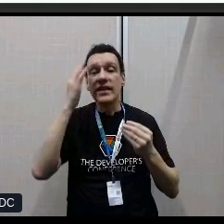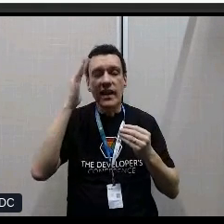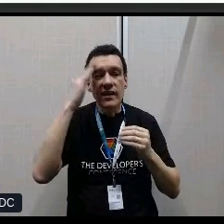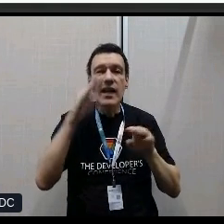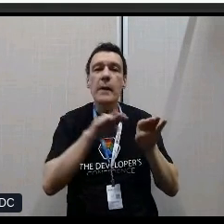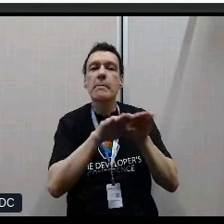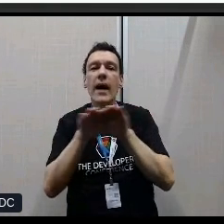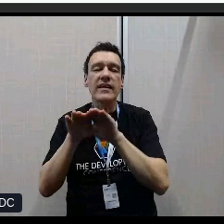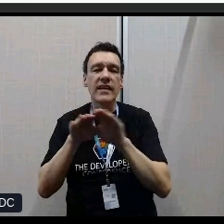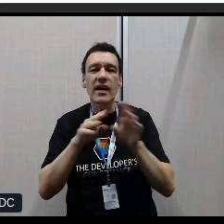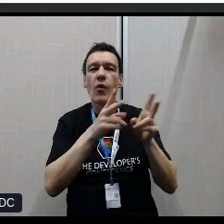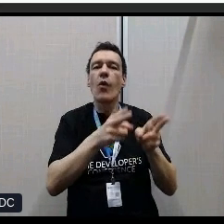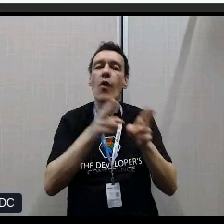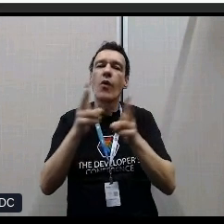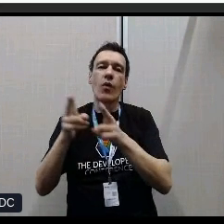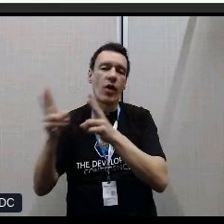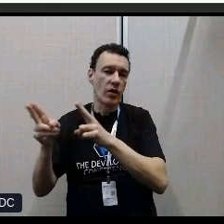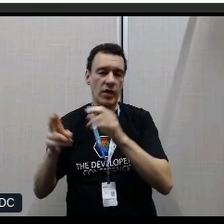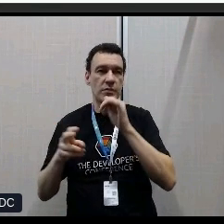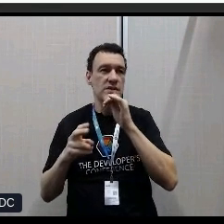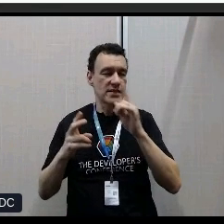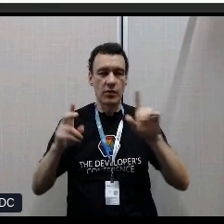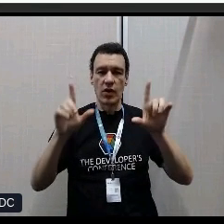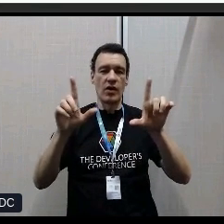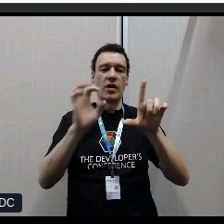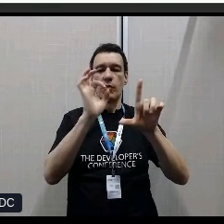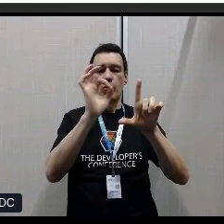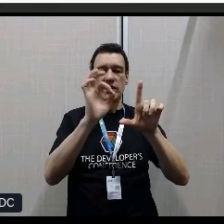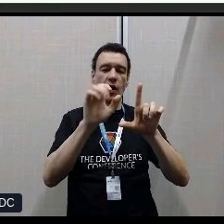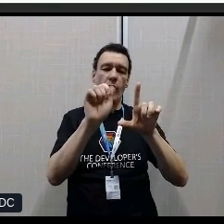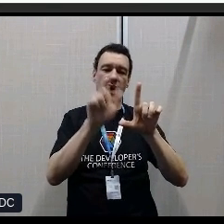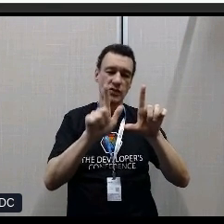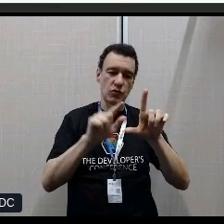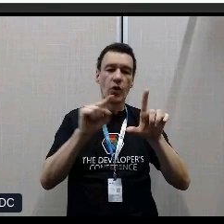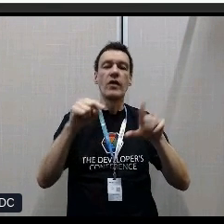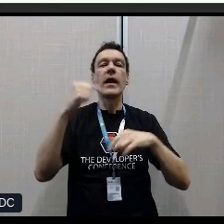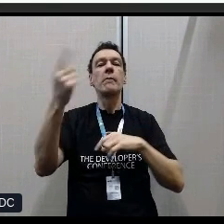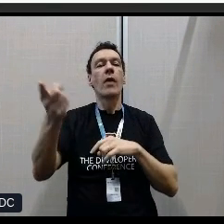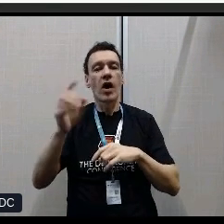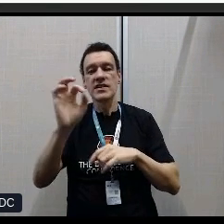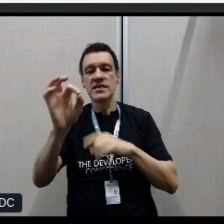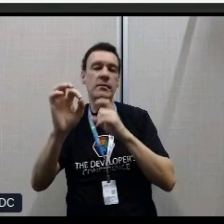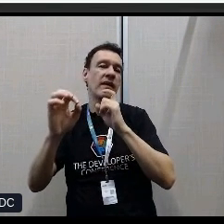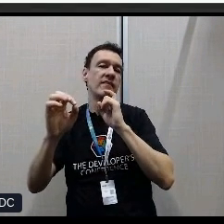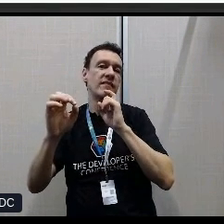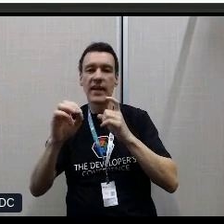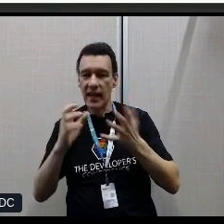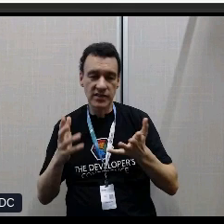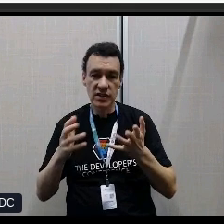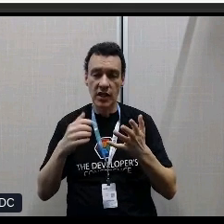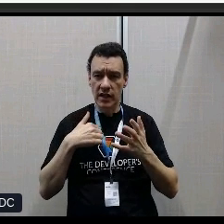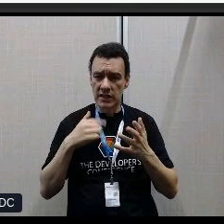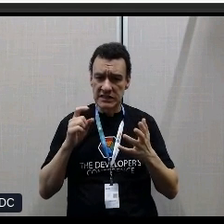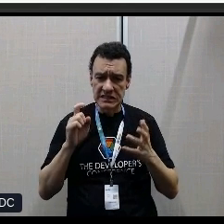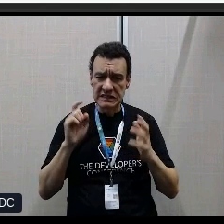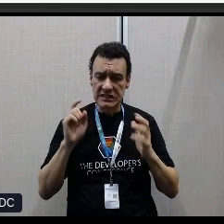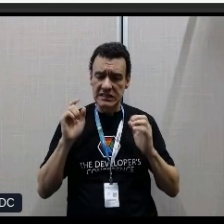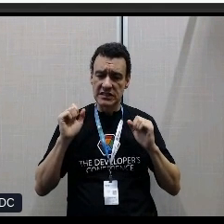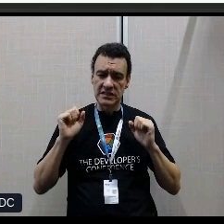interface consistente? Um botão ser azul e na próxima tela é verde. Espera lá. Como que eu sinto confiança navegando